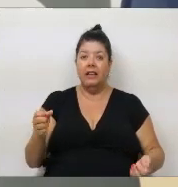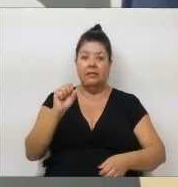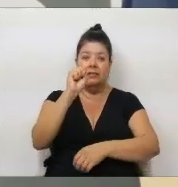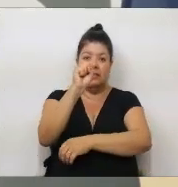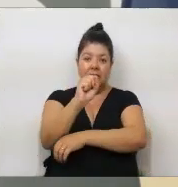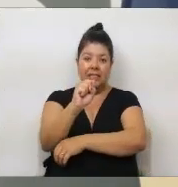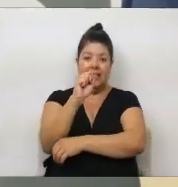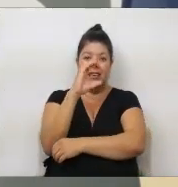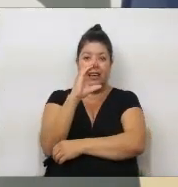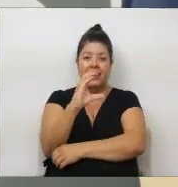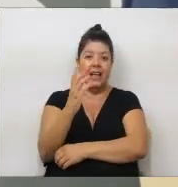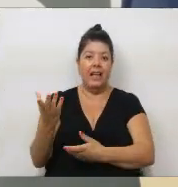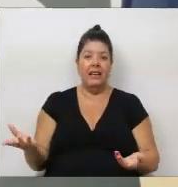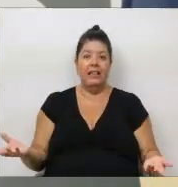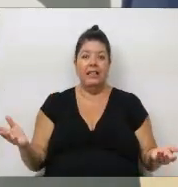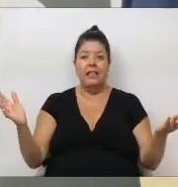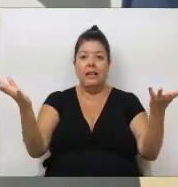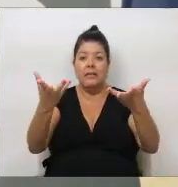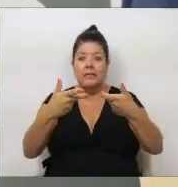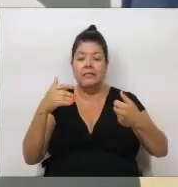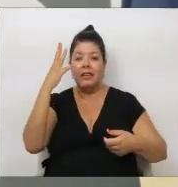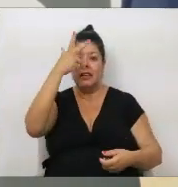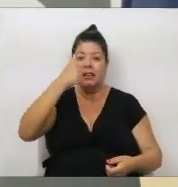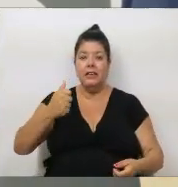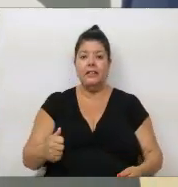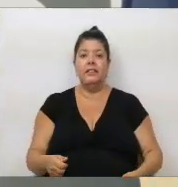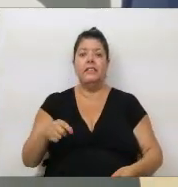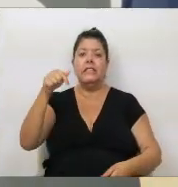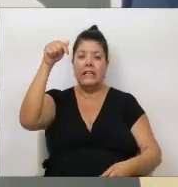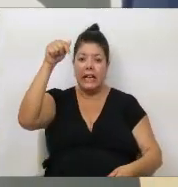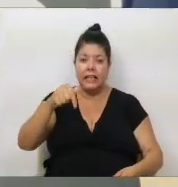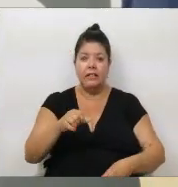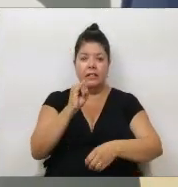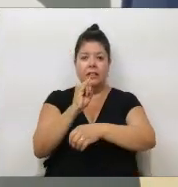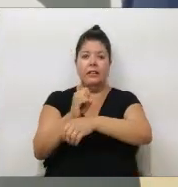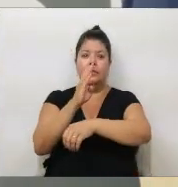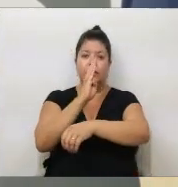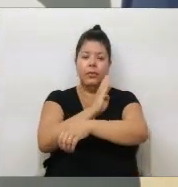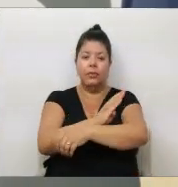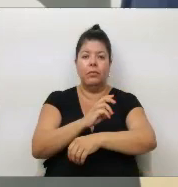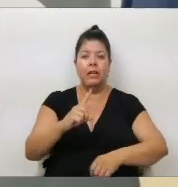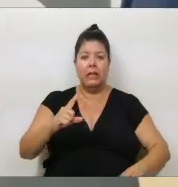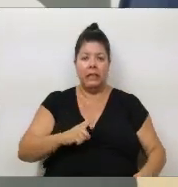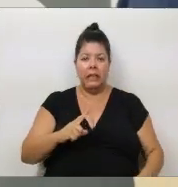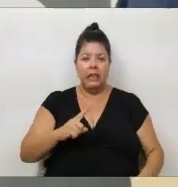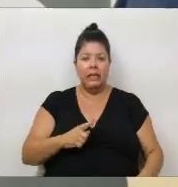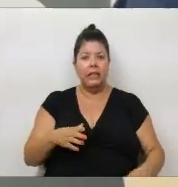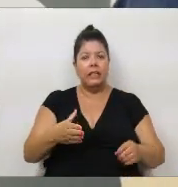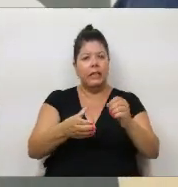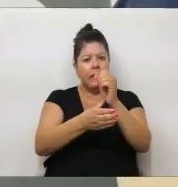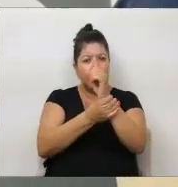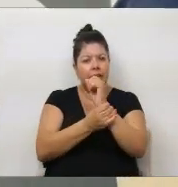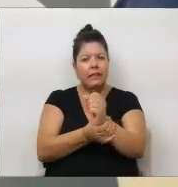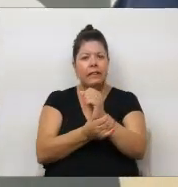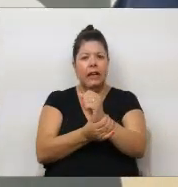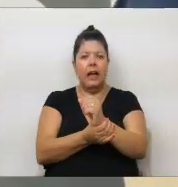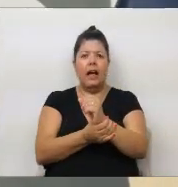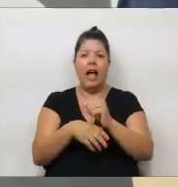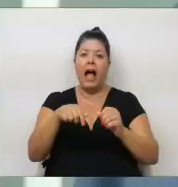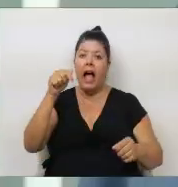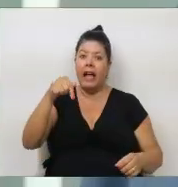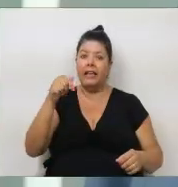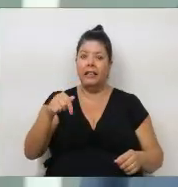Catarina, das mais belas praias de Santa Catarina estão em Imbituba. Né? E a gente tem que se agarrar de unhas e dentes para